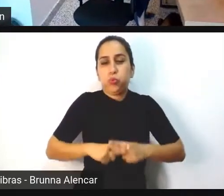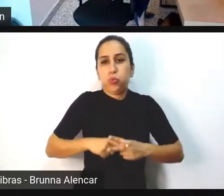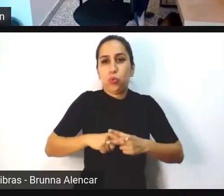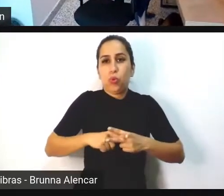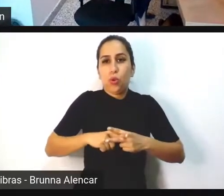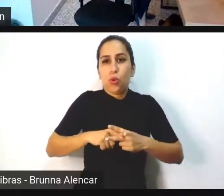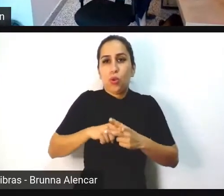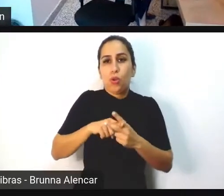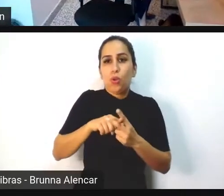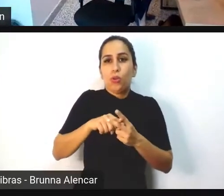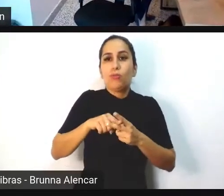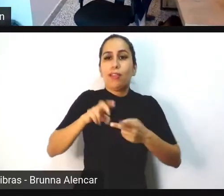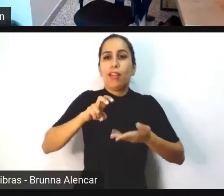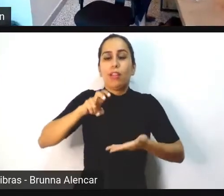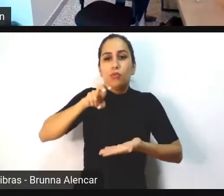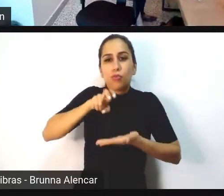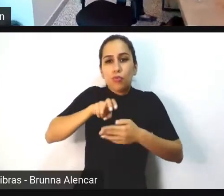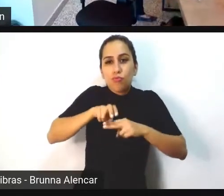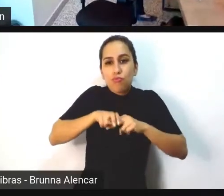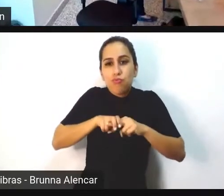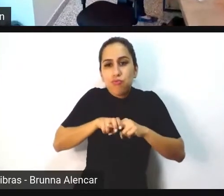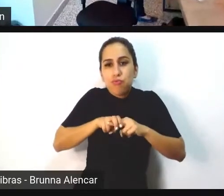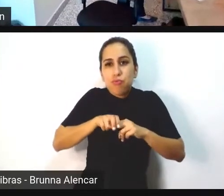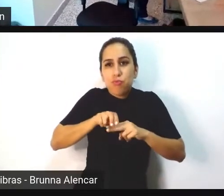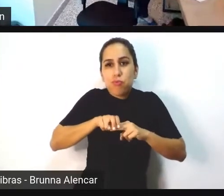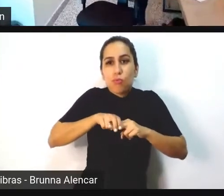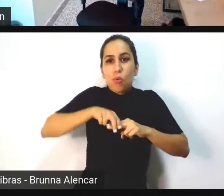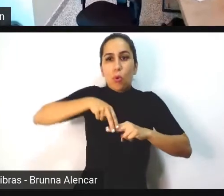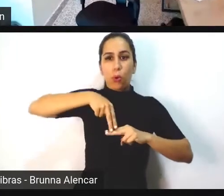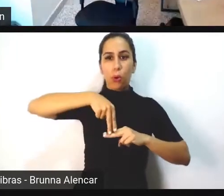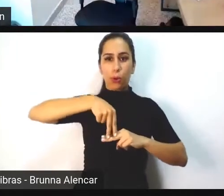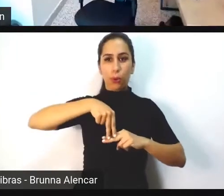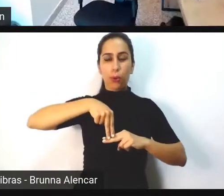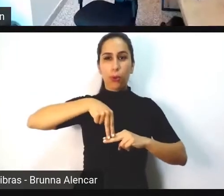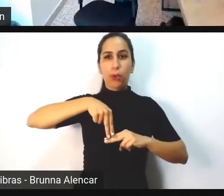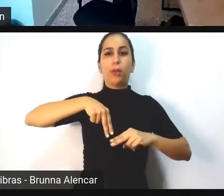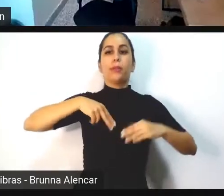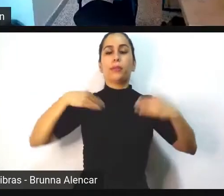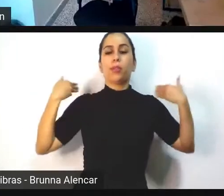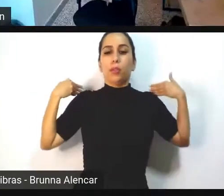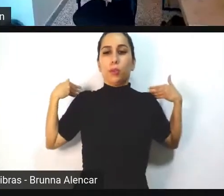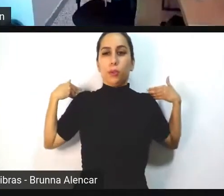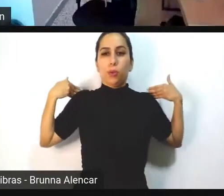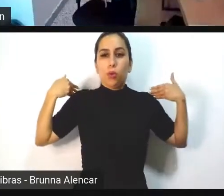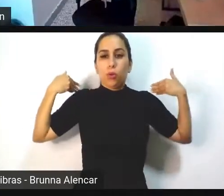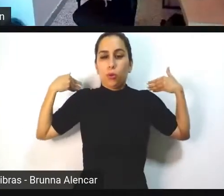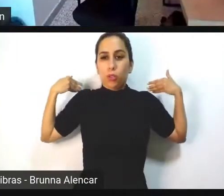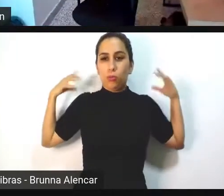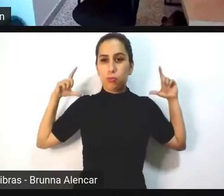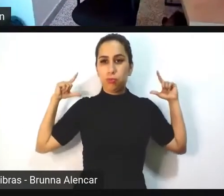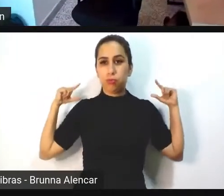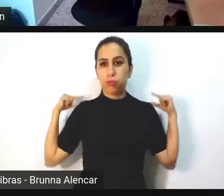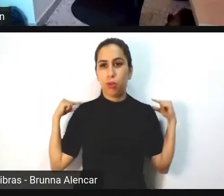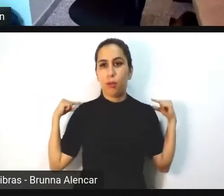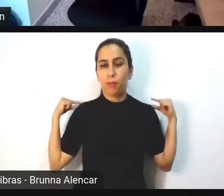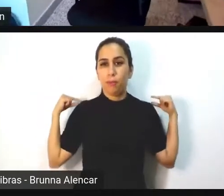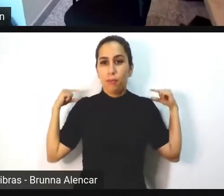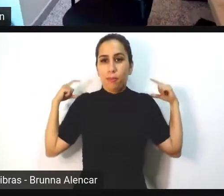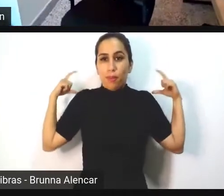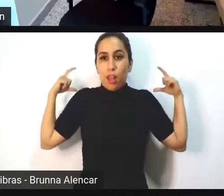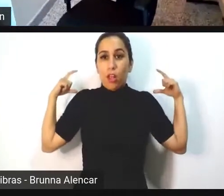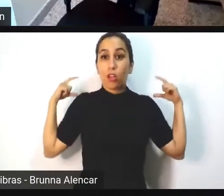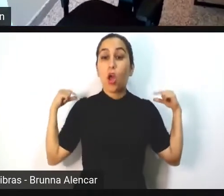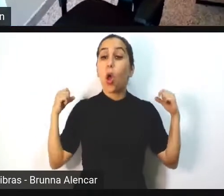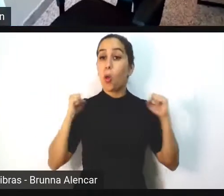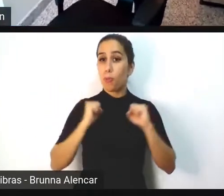região da bacia e não em cima. Então, esse intervalo aqui do assento em